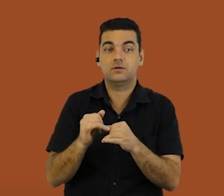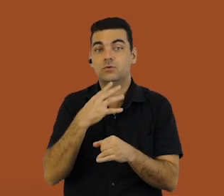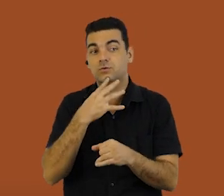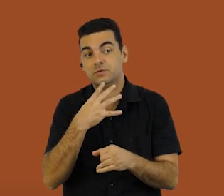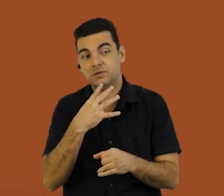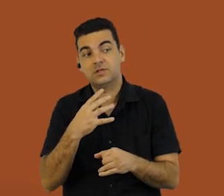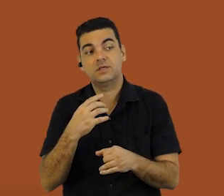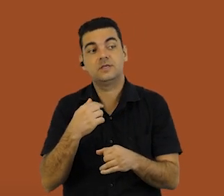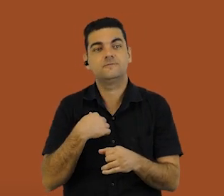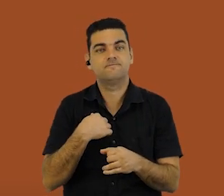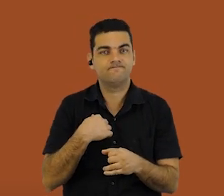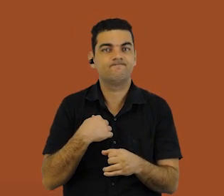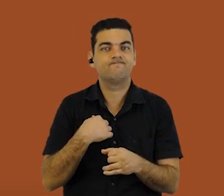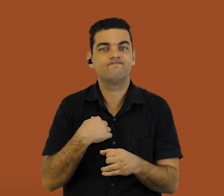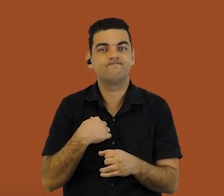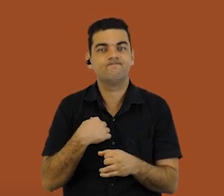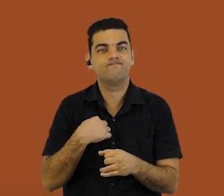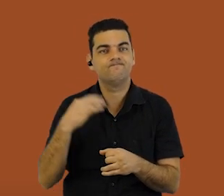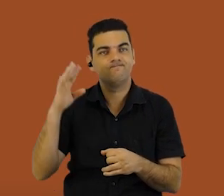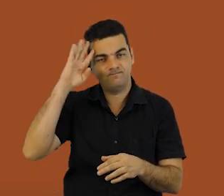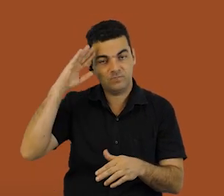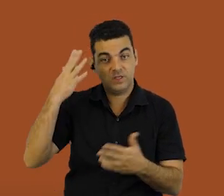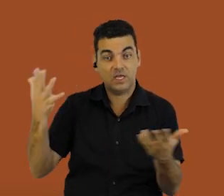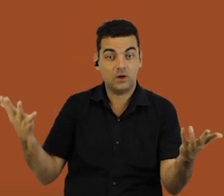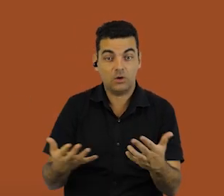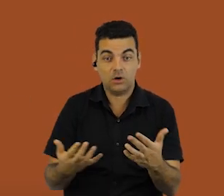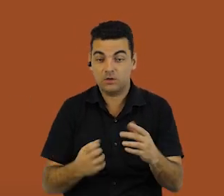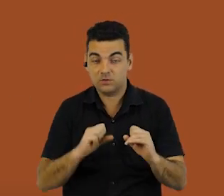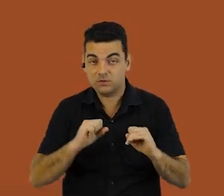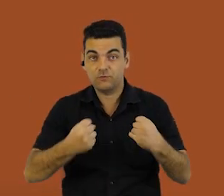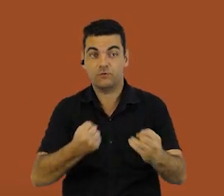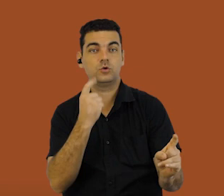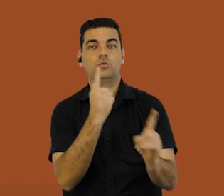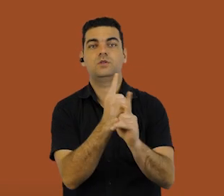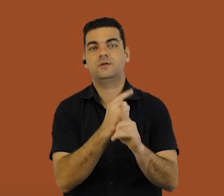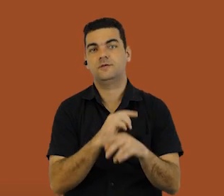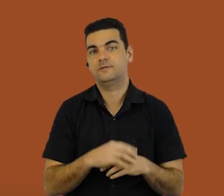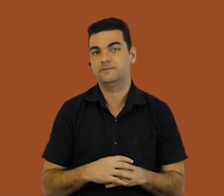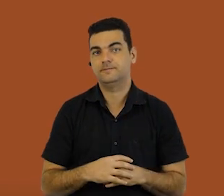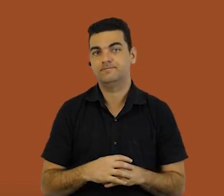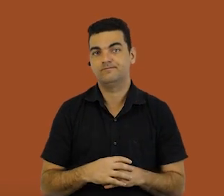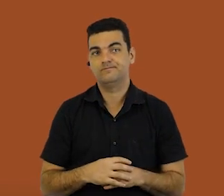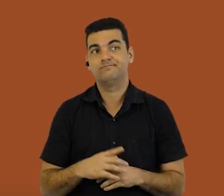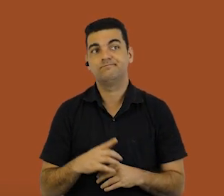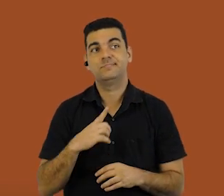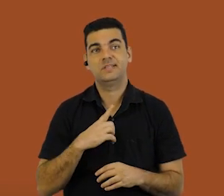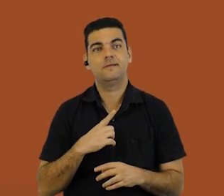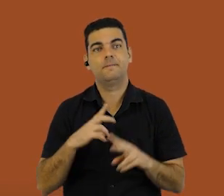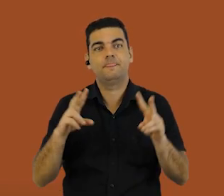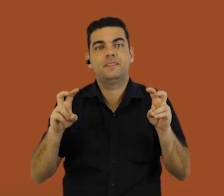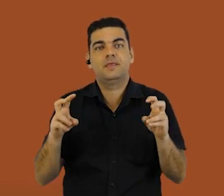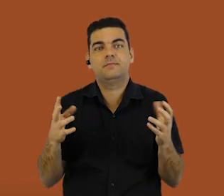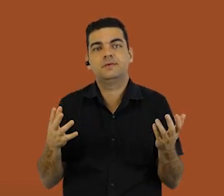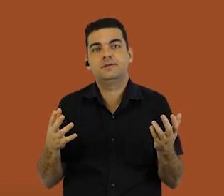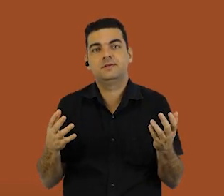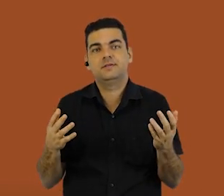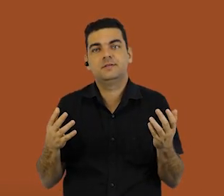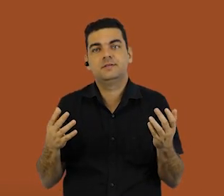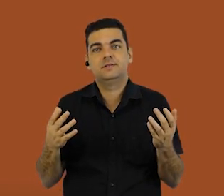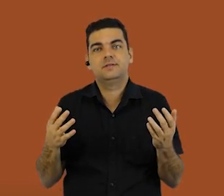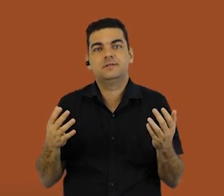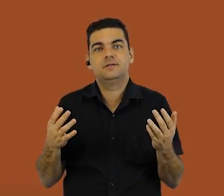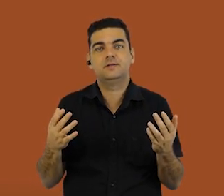que eu literalmente desconhecia. Você passa a se deparar com questões que